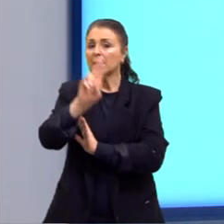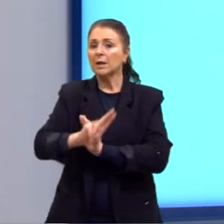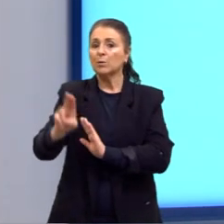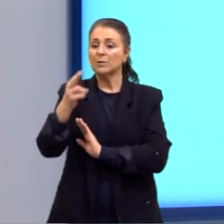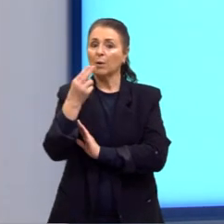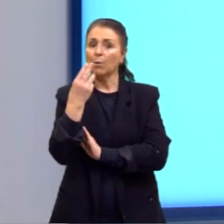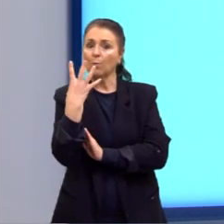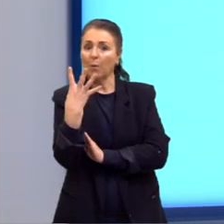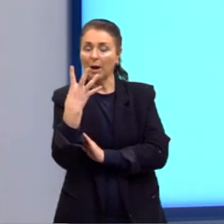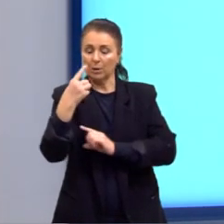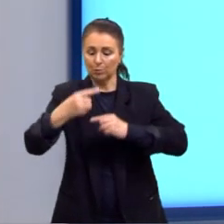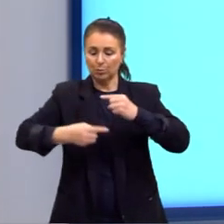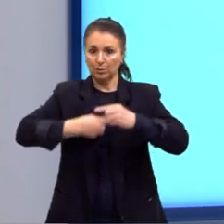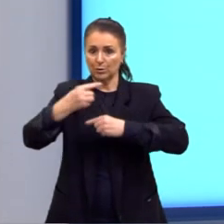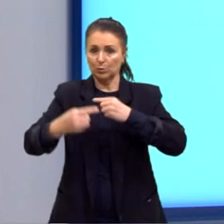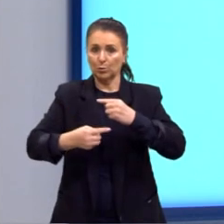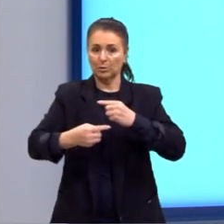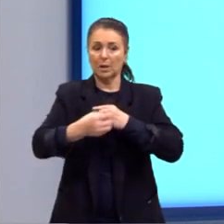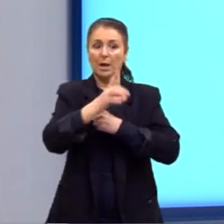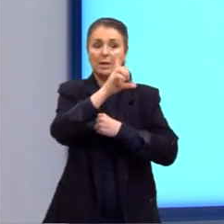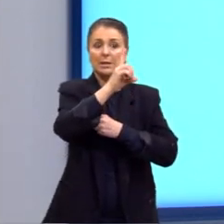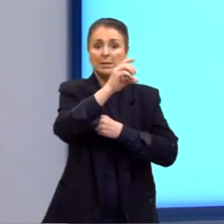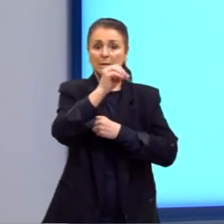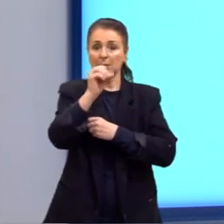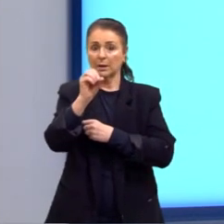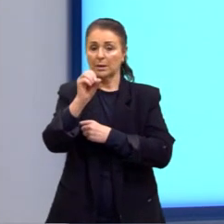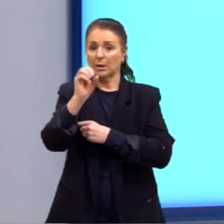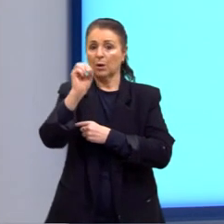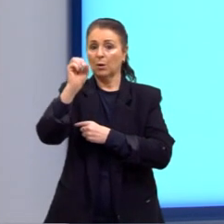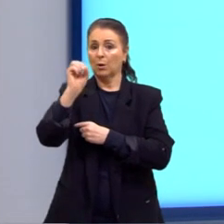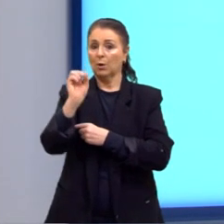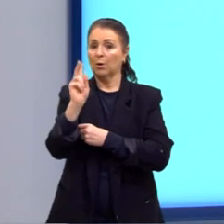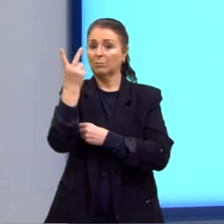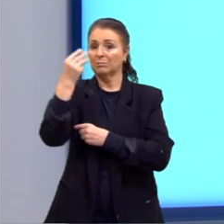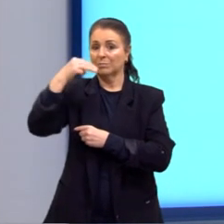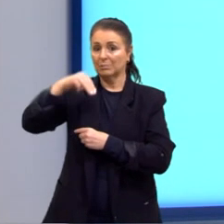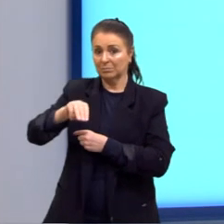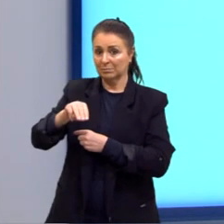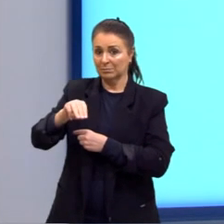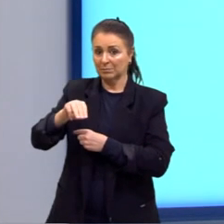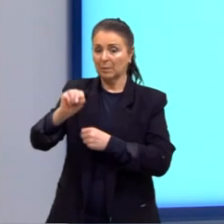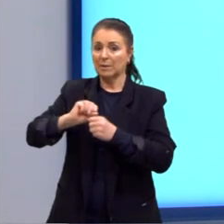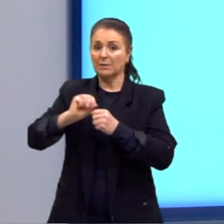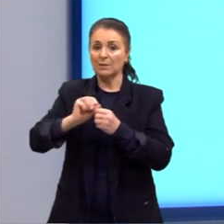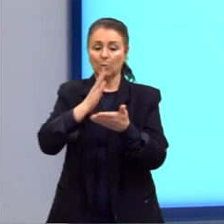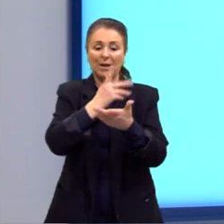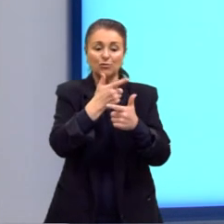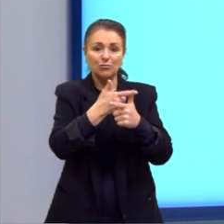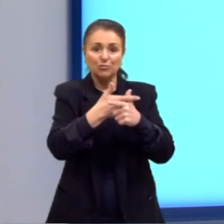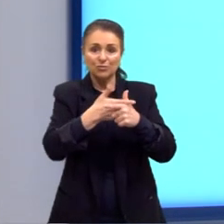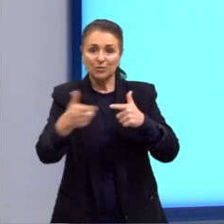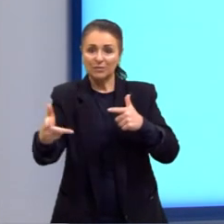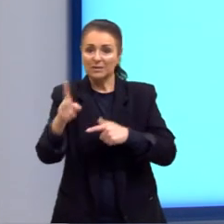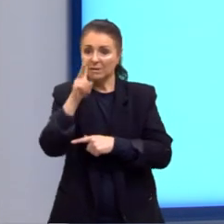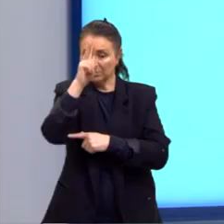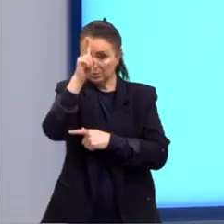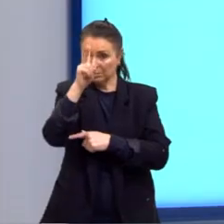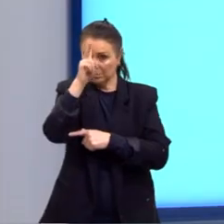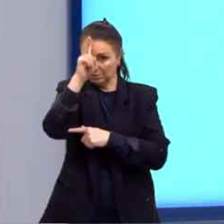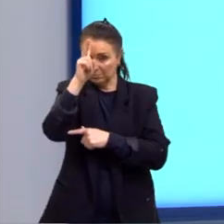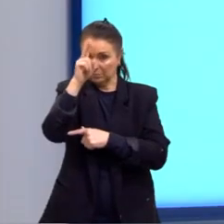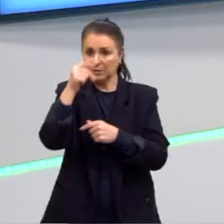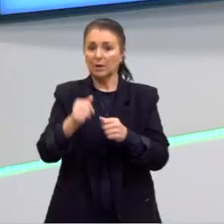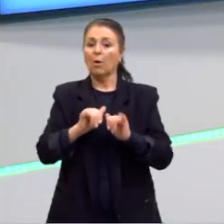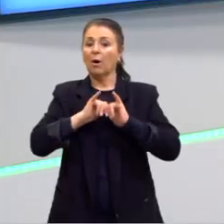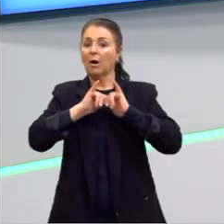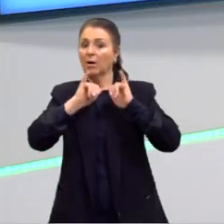quatro resistores de 100 sons para construir um divisor de tensão então vejam óleo já tá dizendo que Atenção